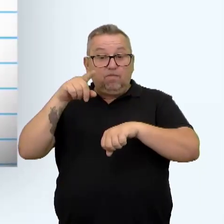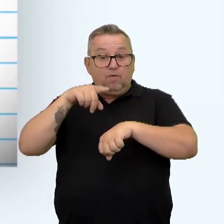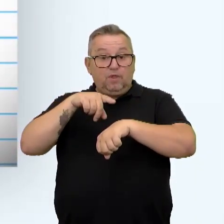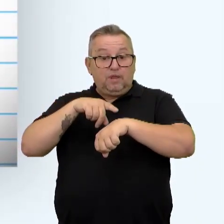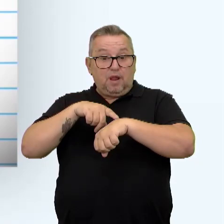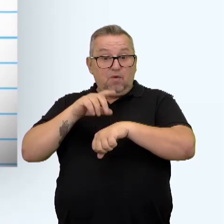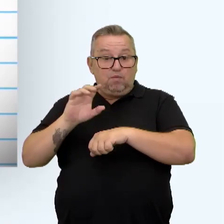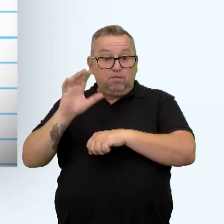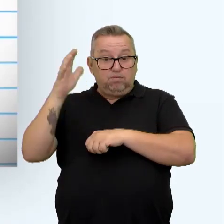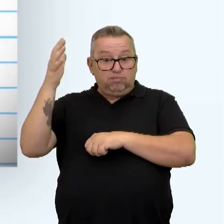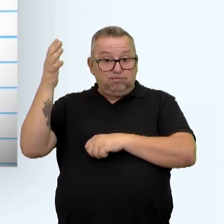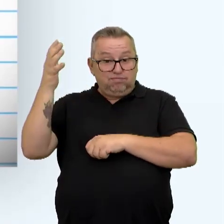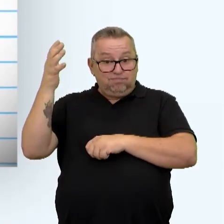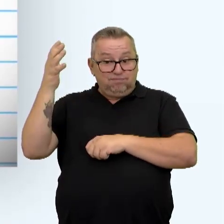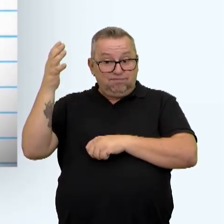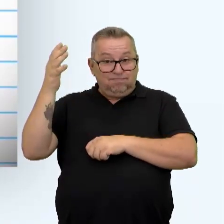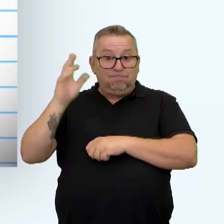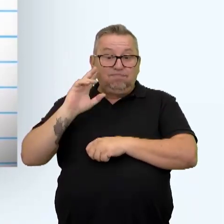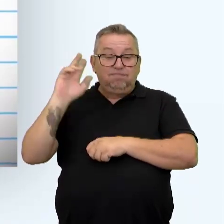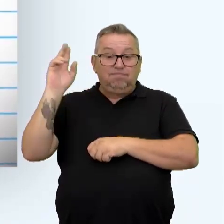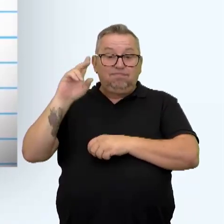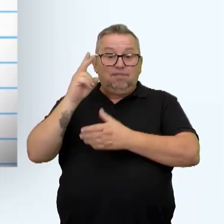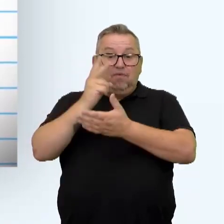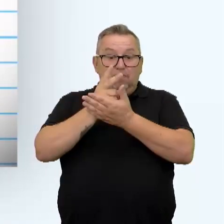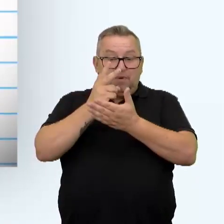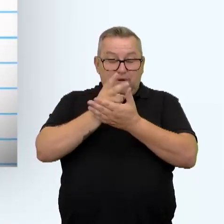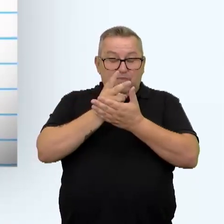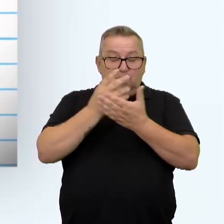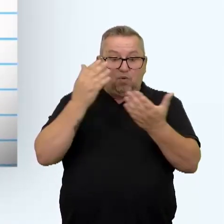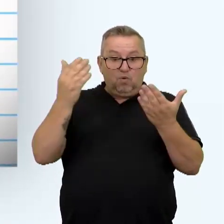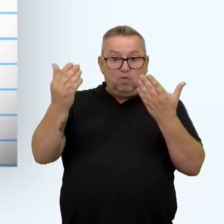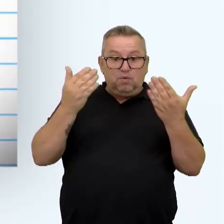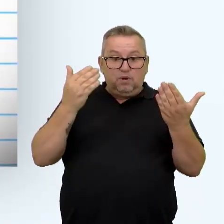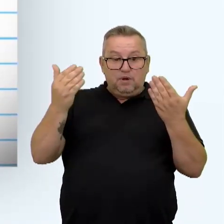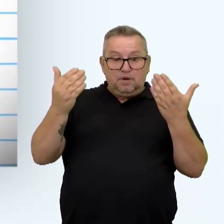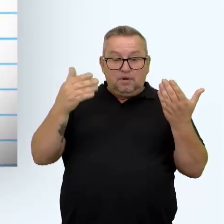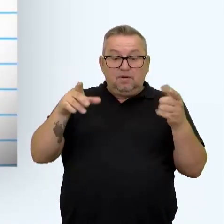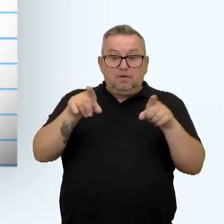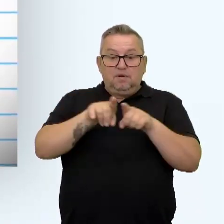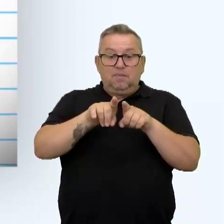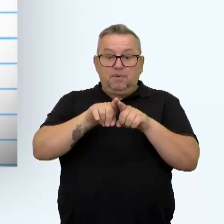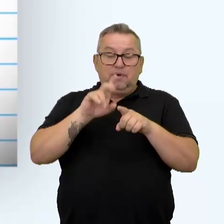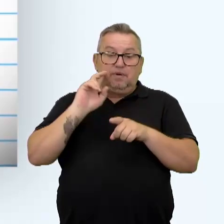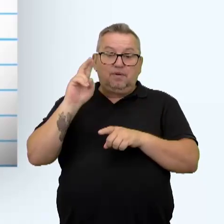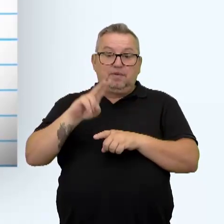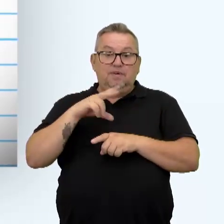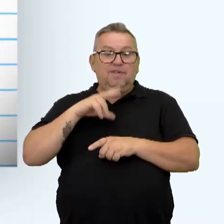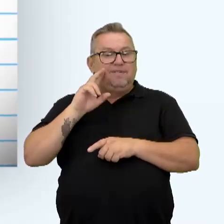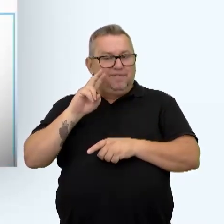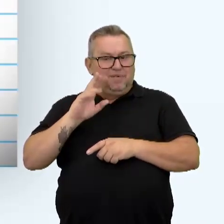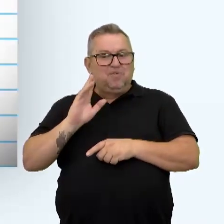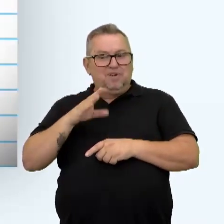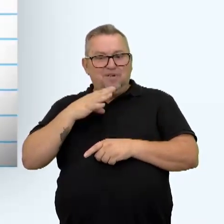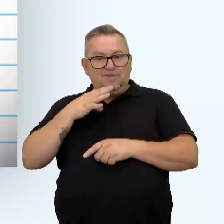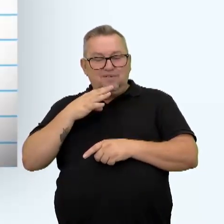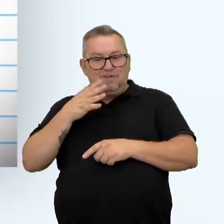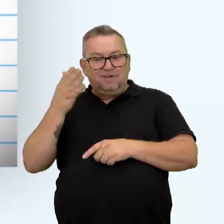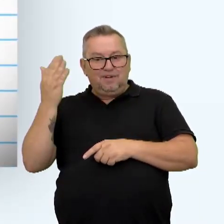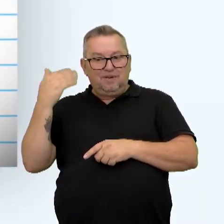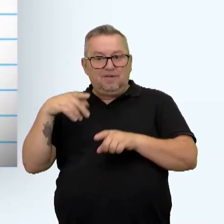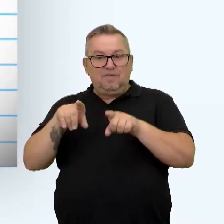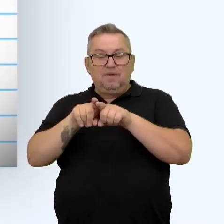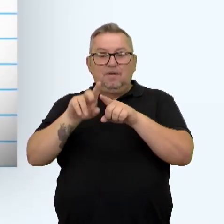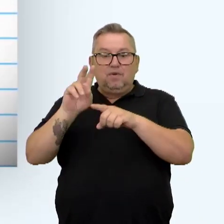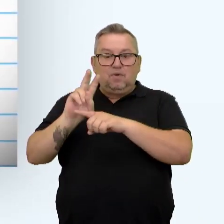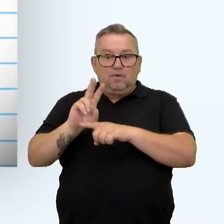tempo. Afinal, elas resultam da comparação do mesmo território em dois momentos distintos. Quem te viu, quem te vê, hein? O monitoramento